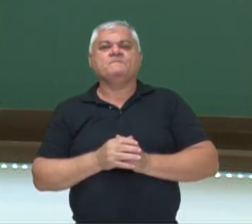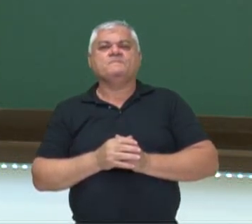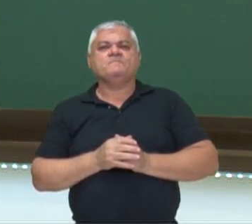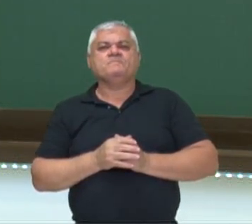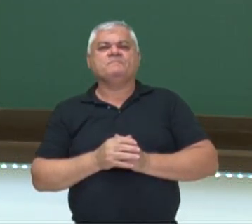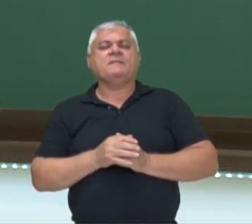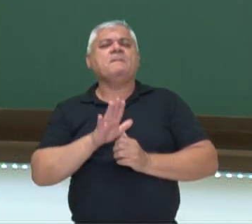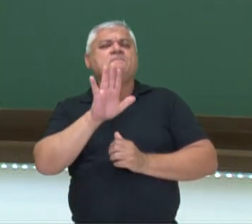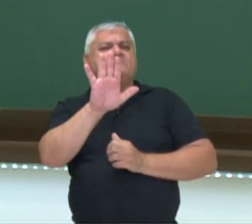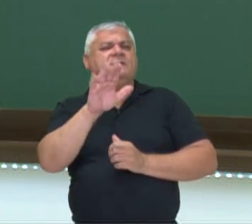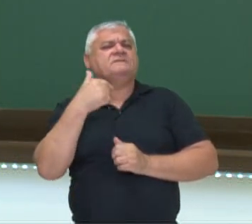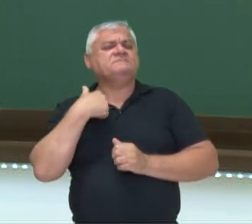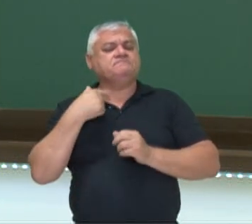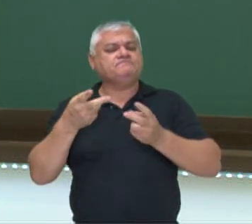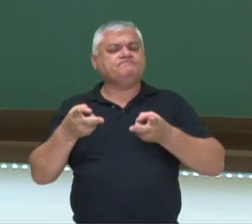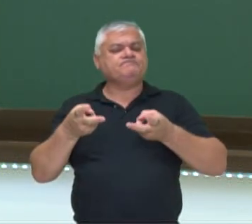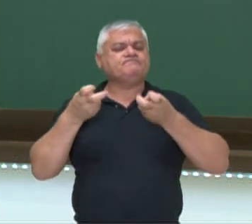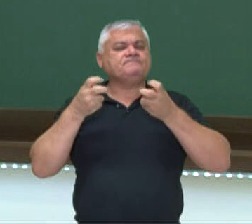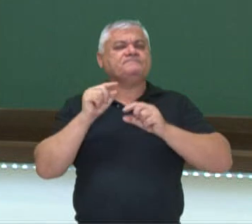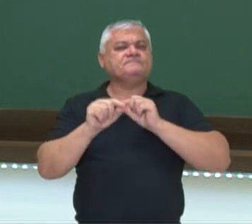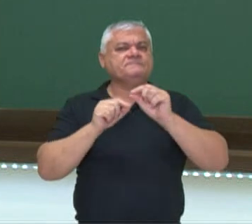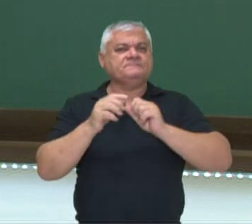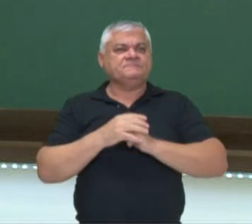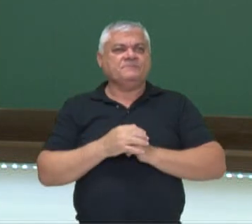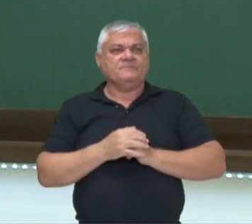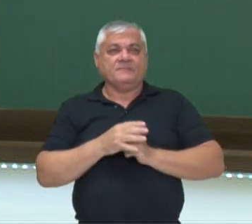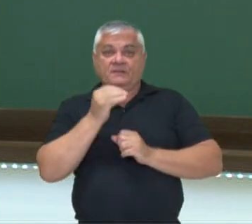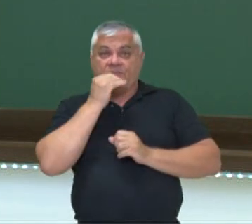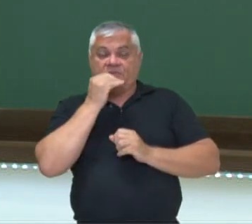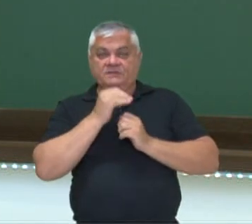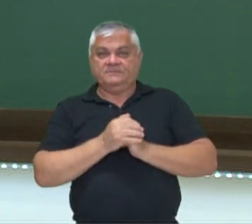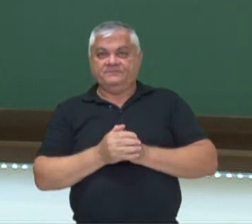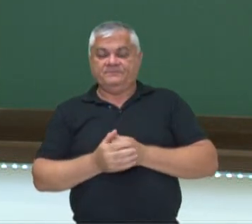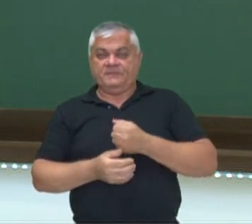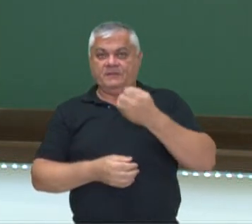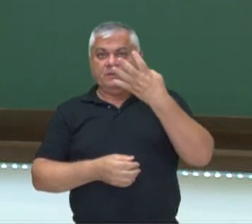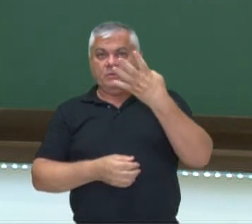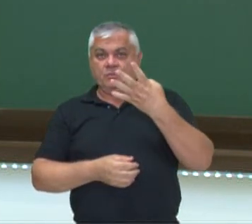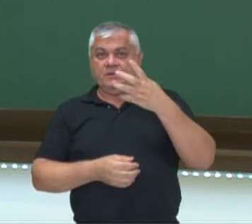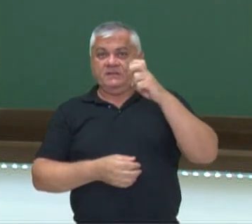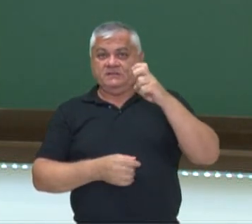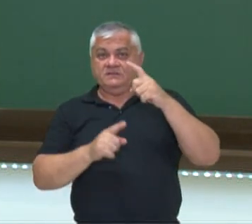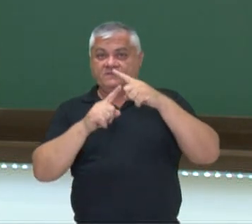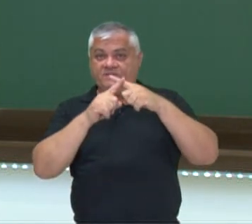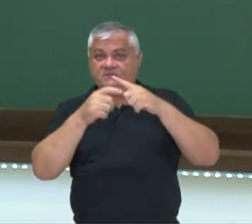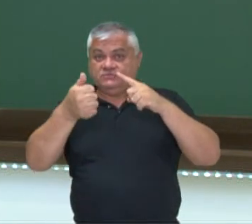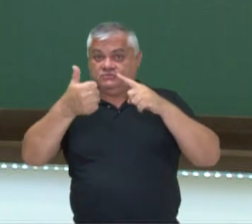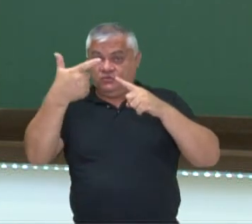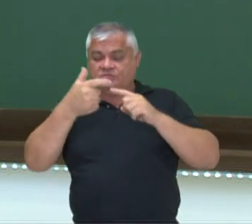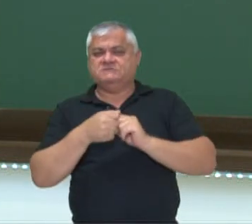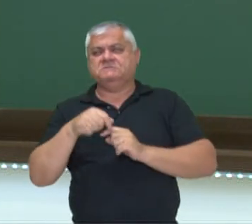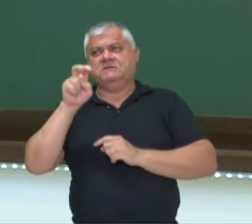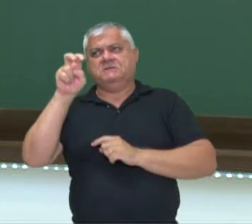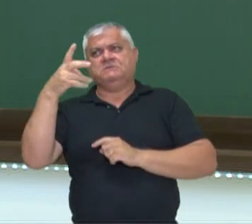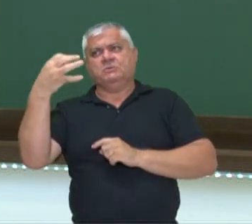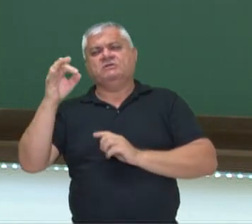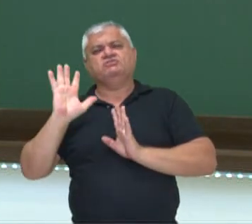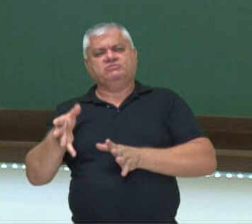Agora, umas coisas que você tem que perceber são os seguintes. Ó, a gente sabe que 45 vezes 12 é 540. A gente já fez essa